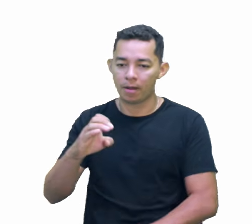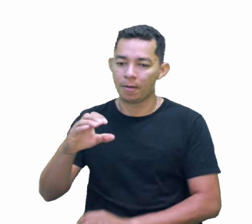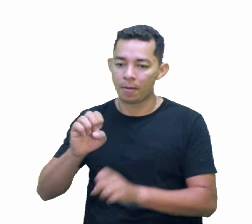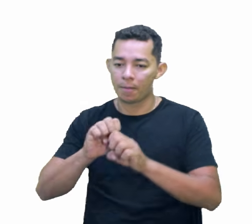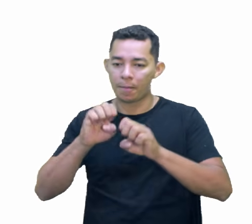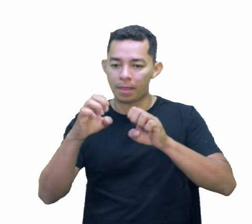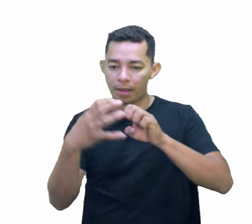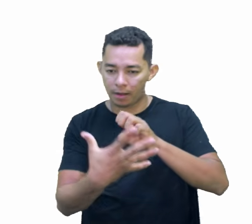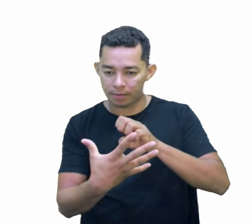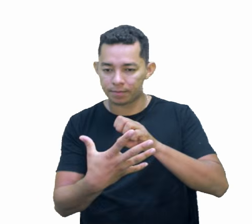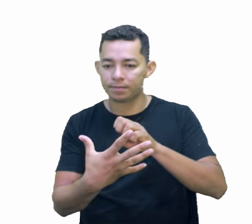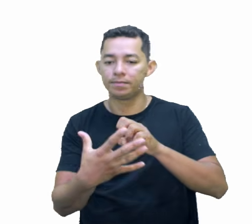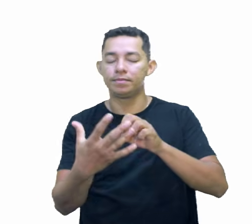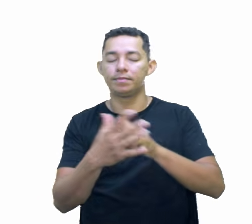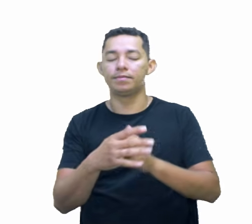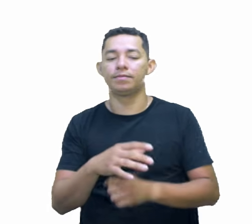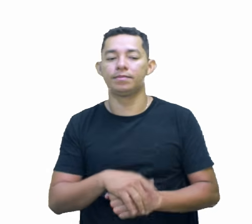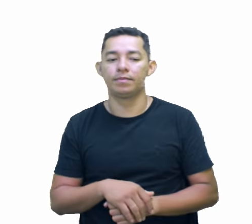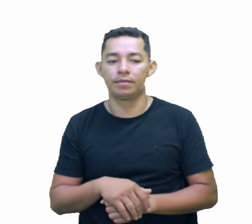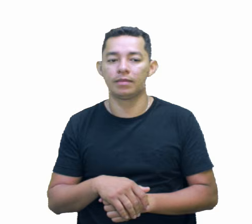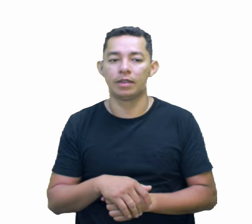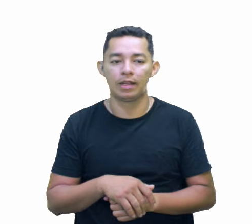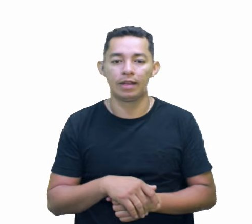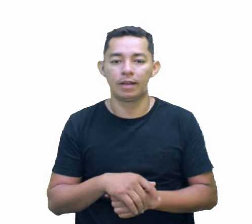de expressão, que vão causar